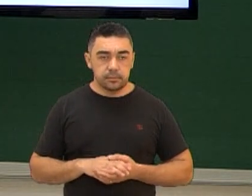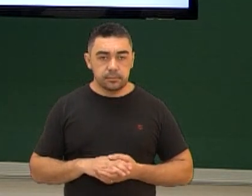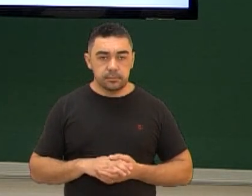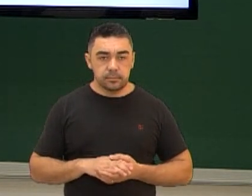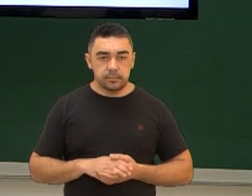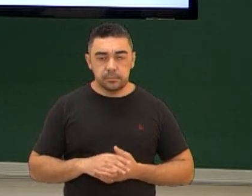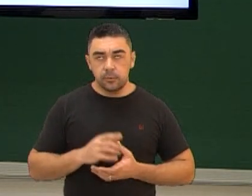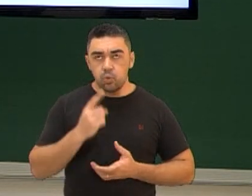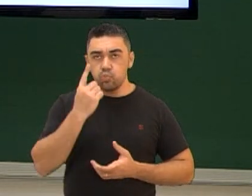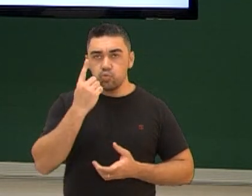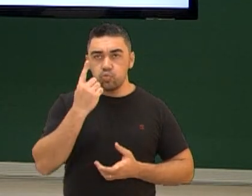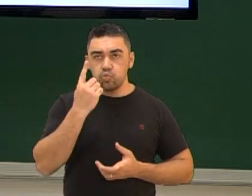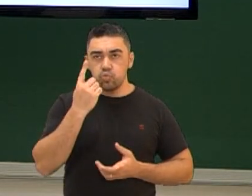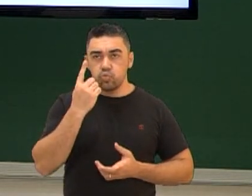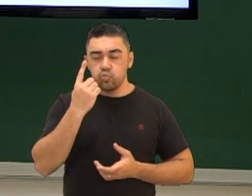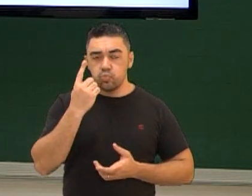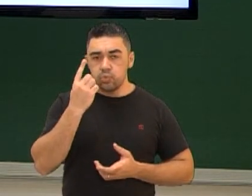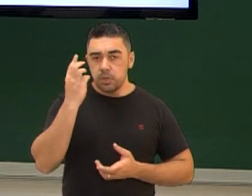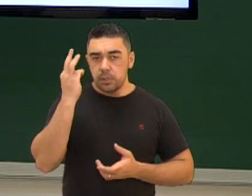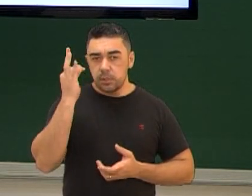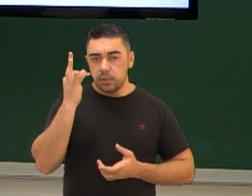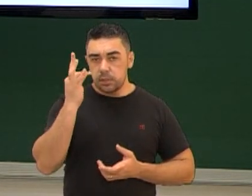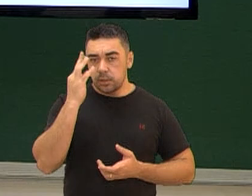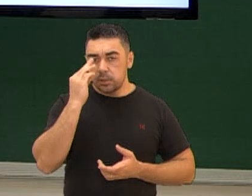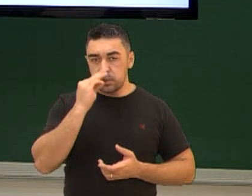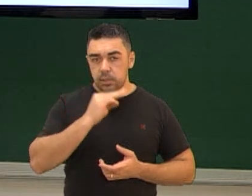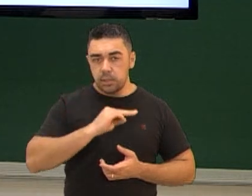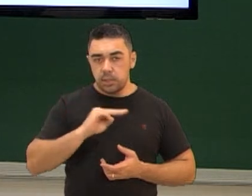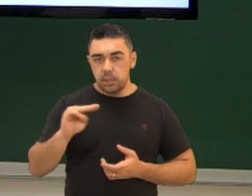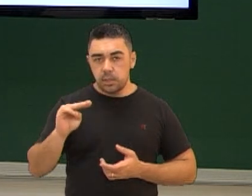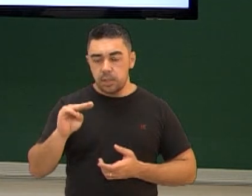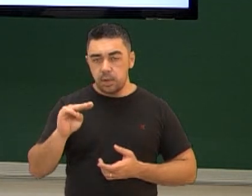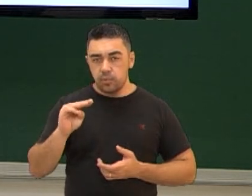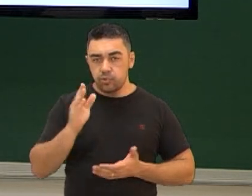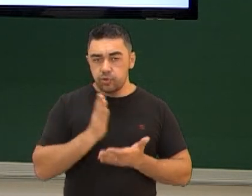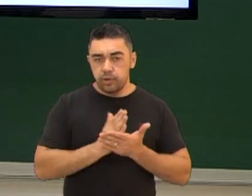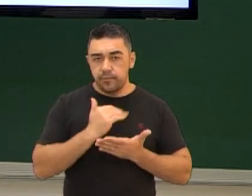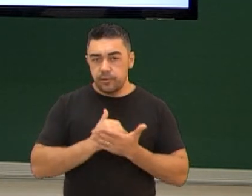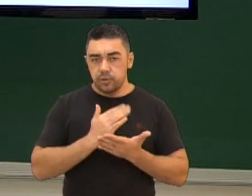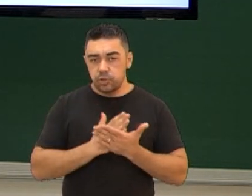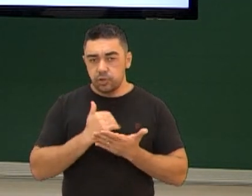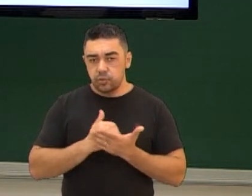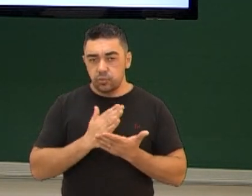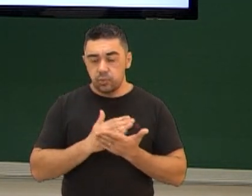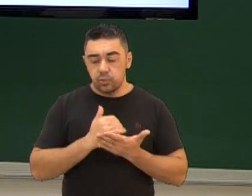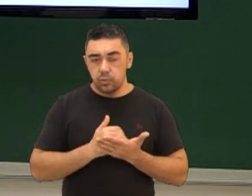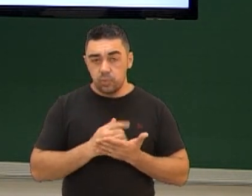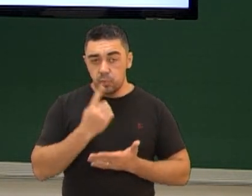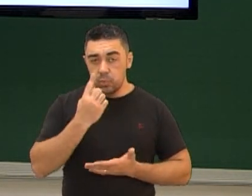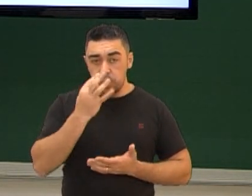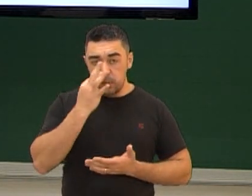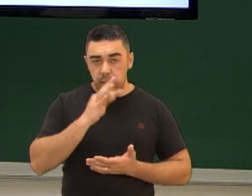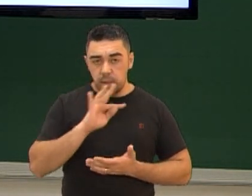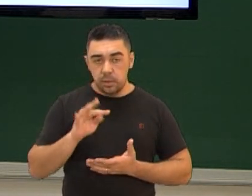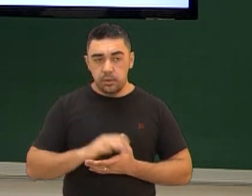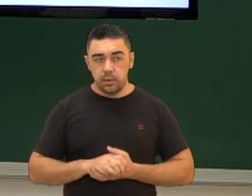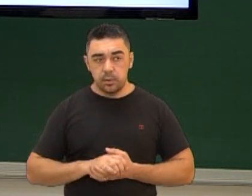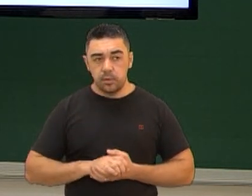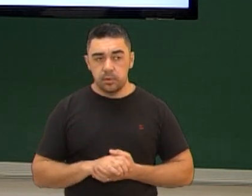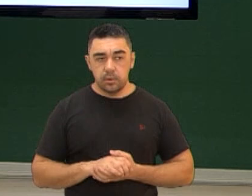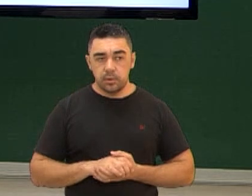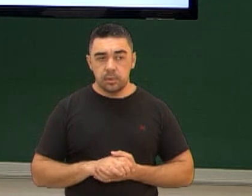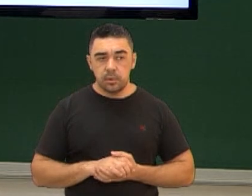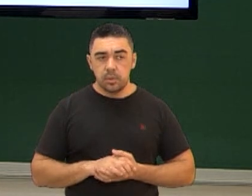1 trilhão de vezes, pega um Faraday e divide por 1 trilhão. Aqui, pega um Faraday e divide por 1